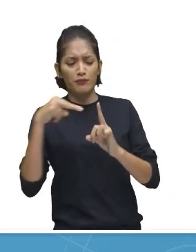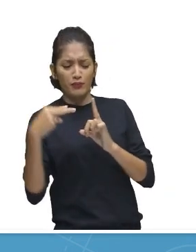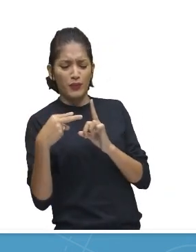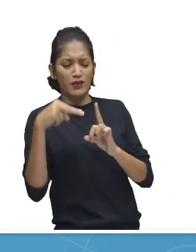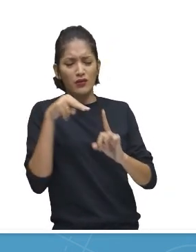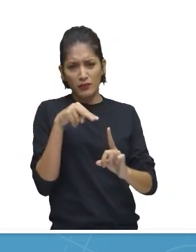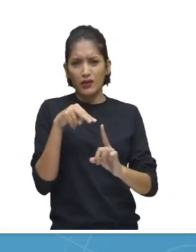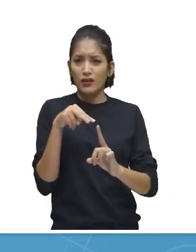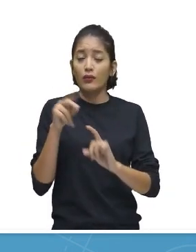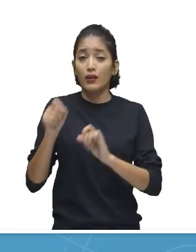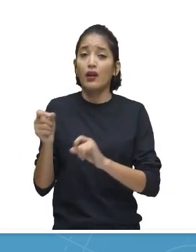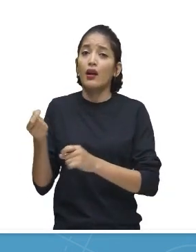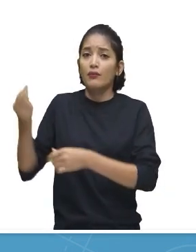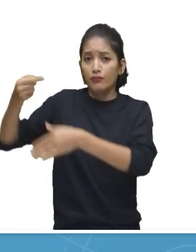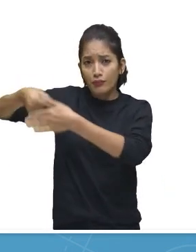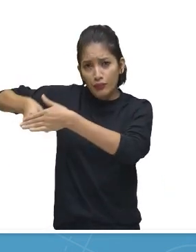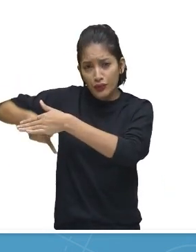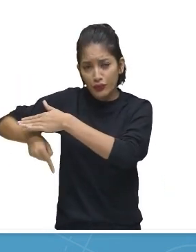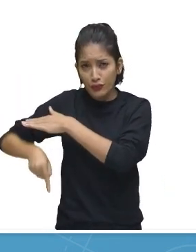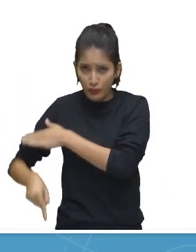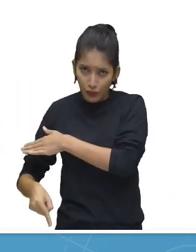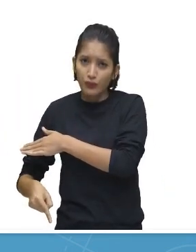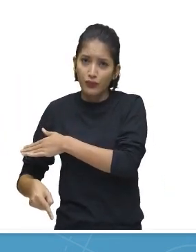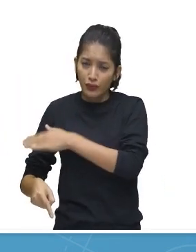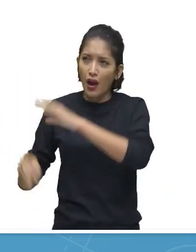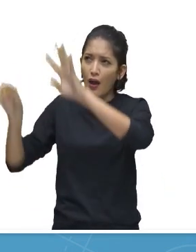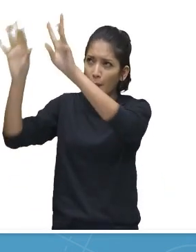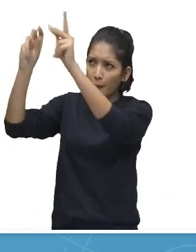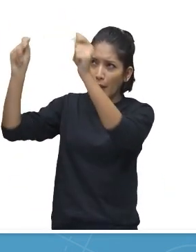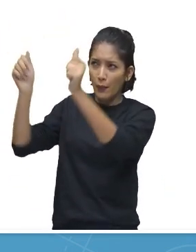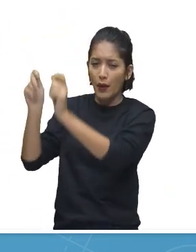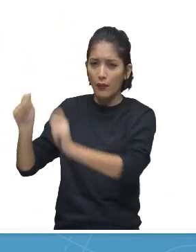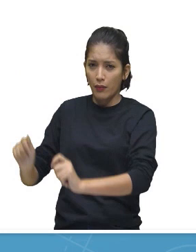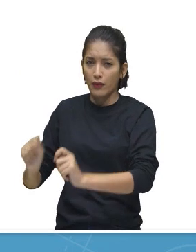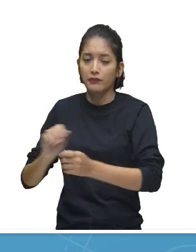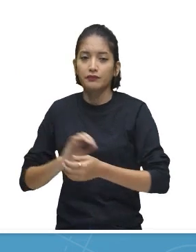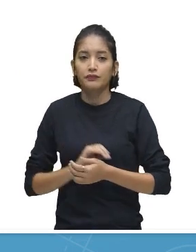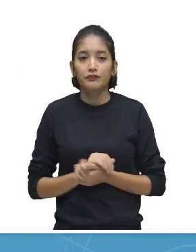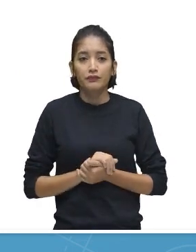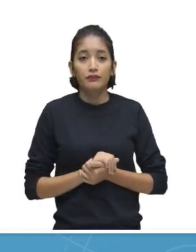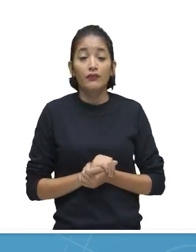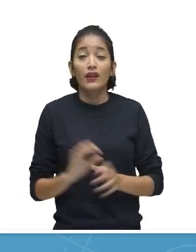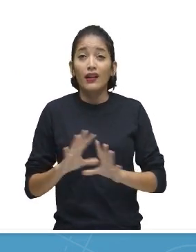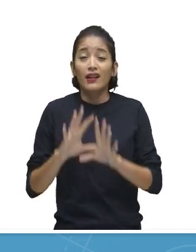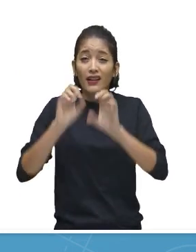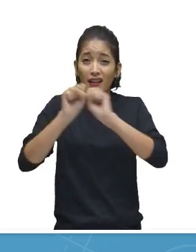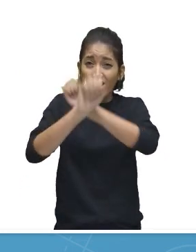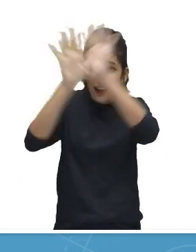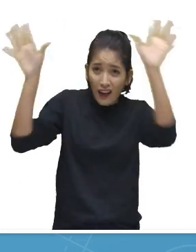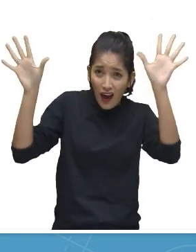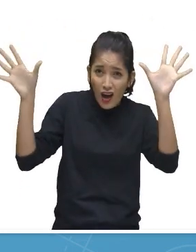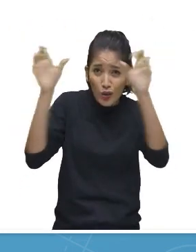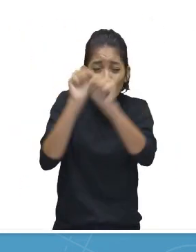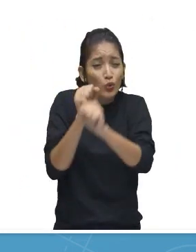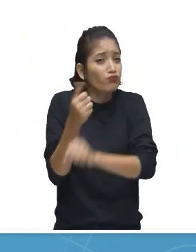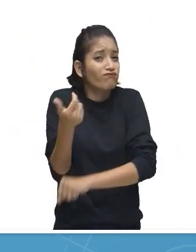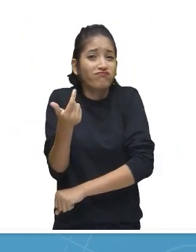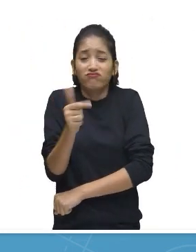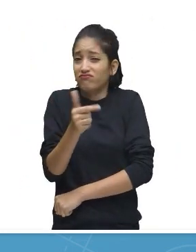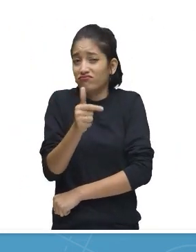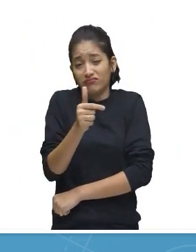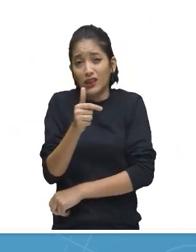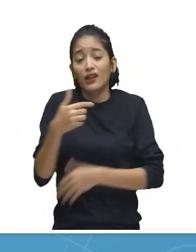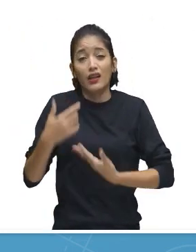dá profundidade à obra de arte? O claro escuro perde sua função. O claro escuro era